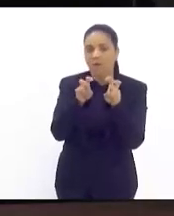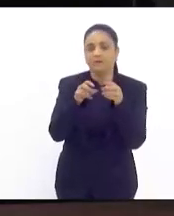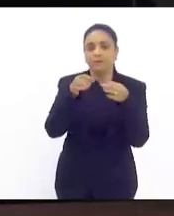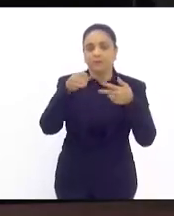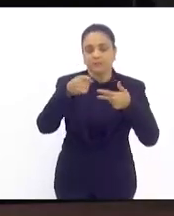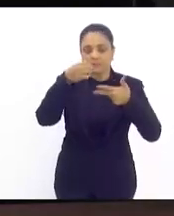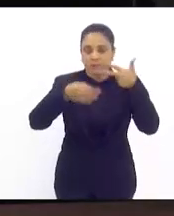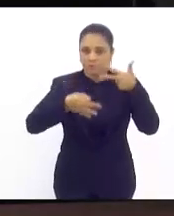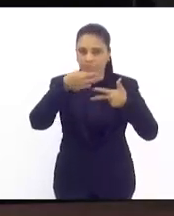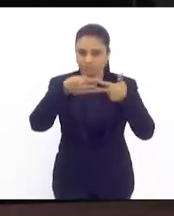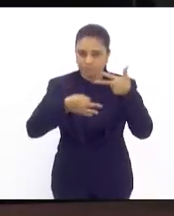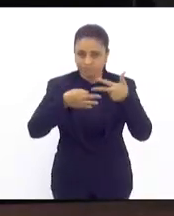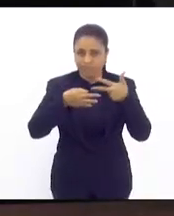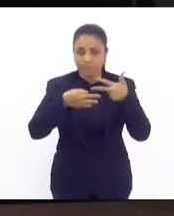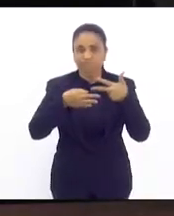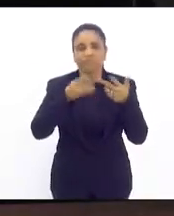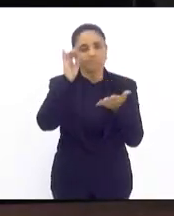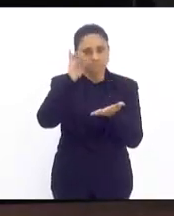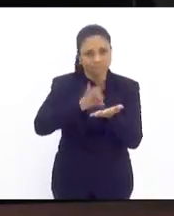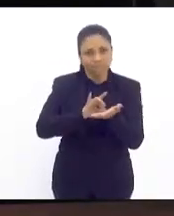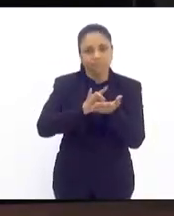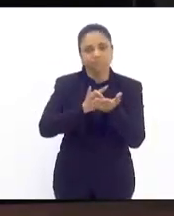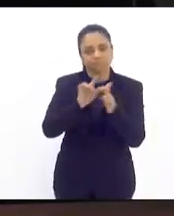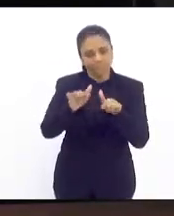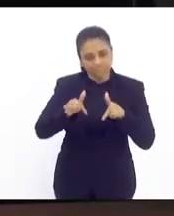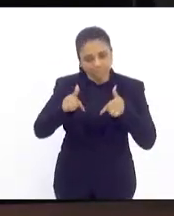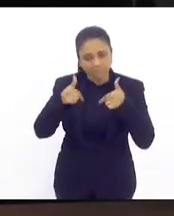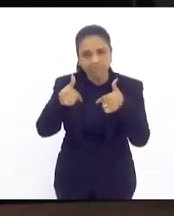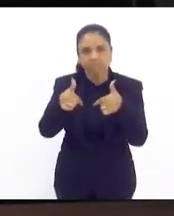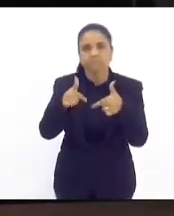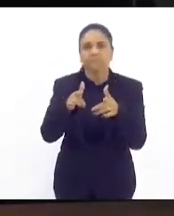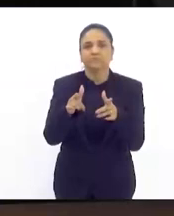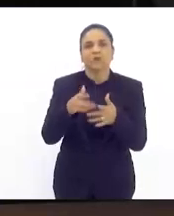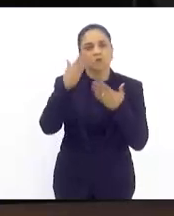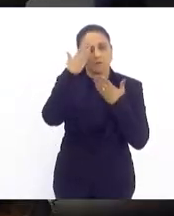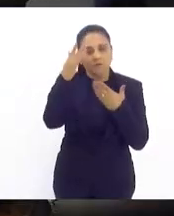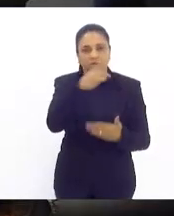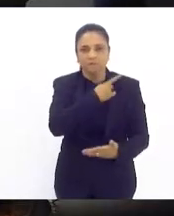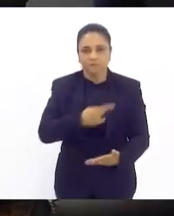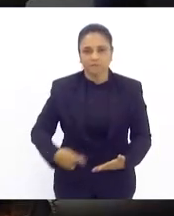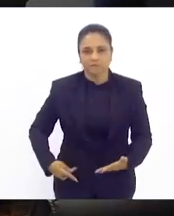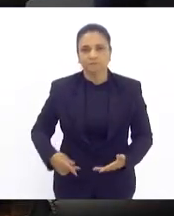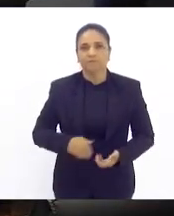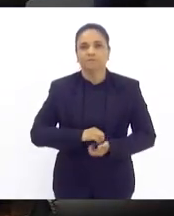torne de fato uma realidade muito obrigada senhor presidente